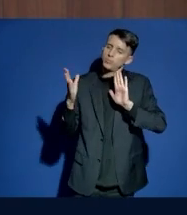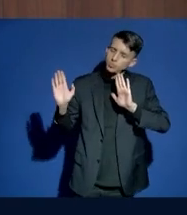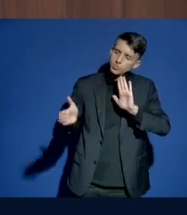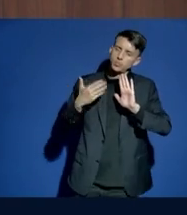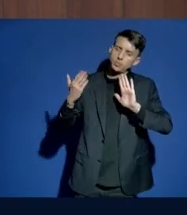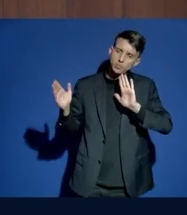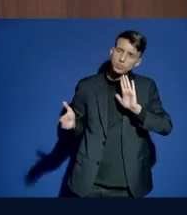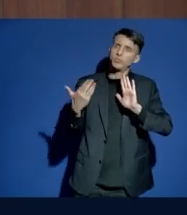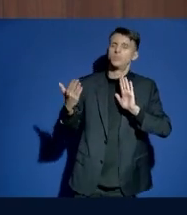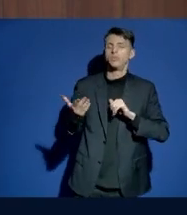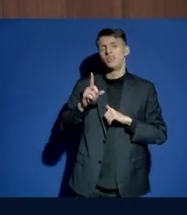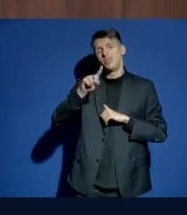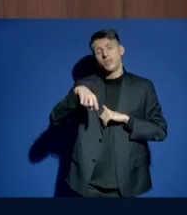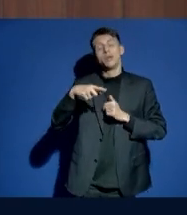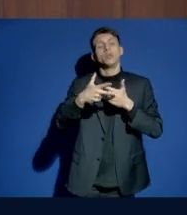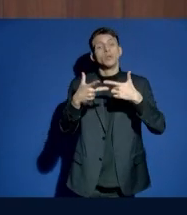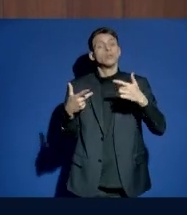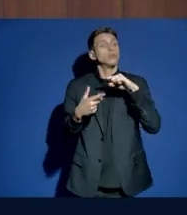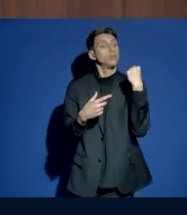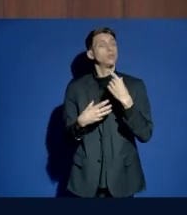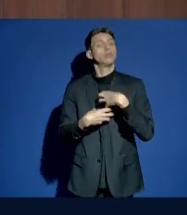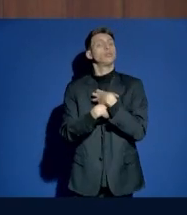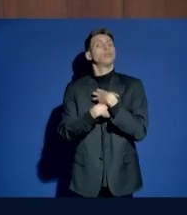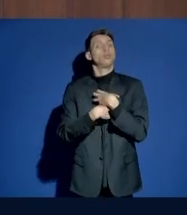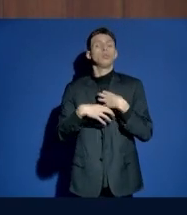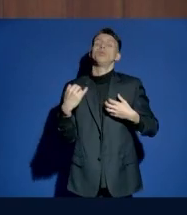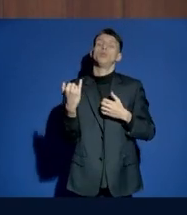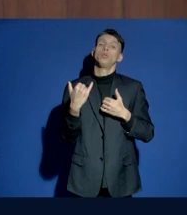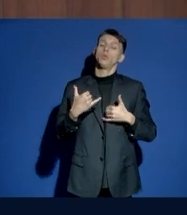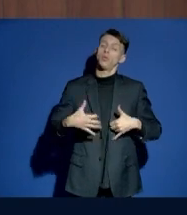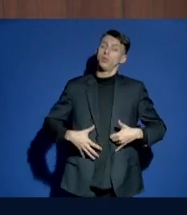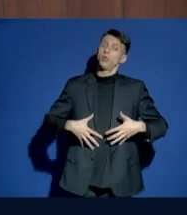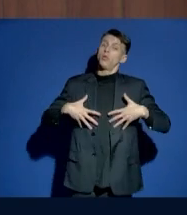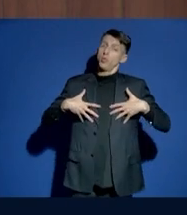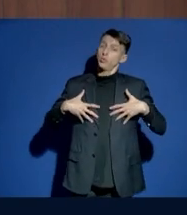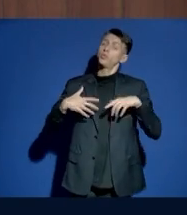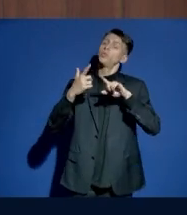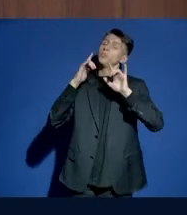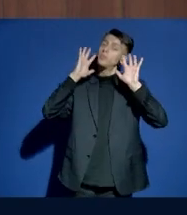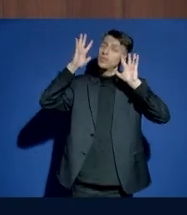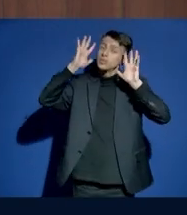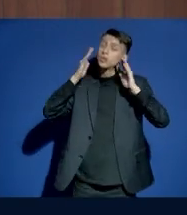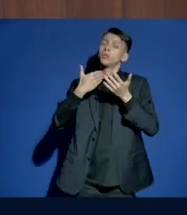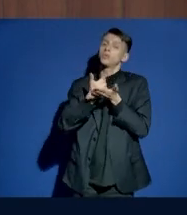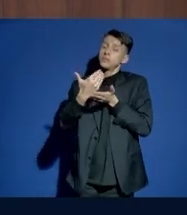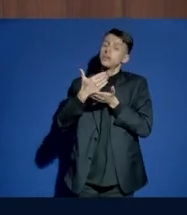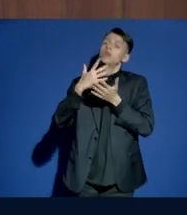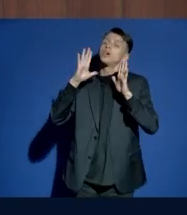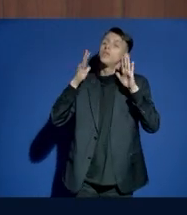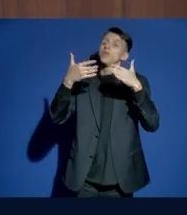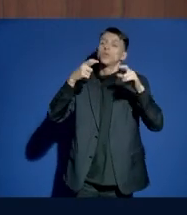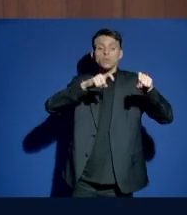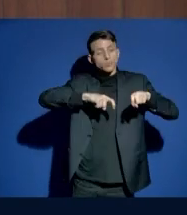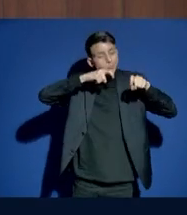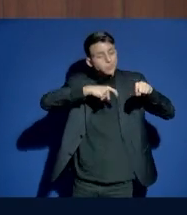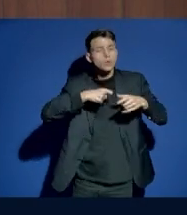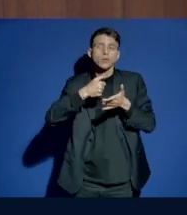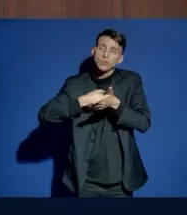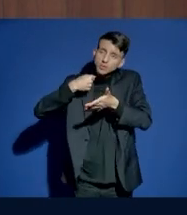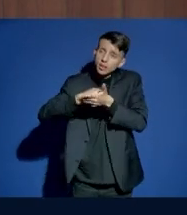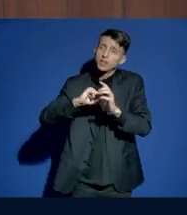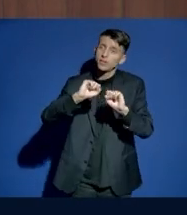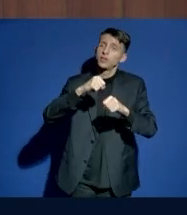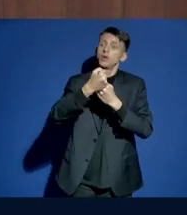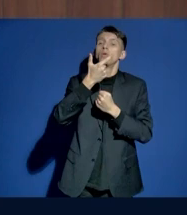é motivo de todos nós nos sentimos orgulhosos primeiro que quando eu comecei a lutar pela classe Rural nós produzimos